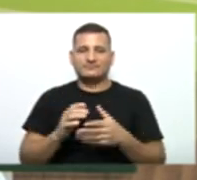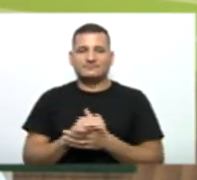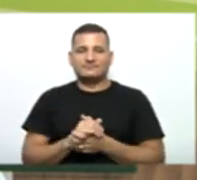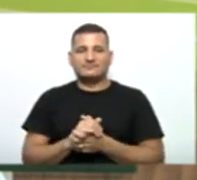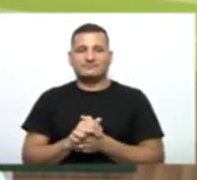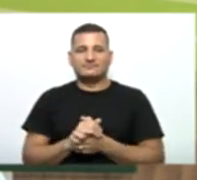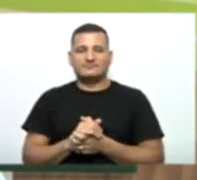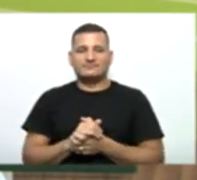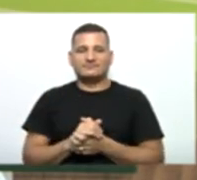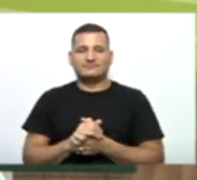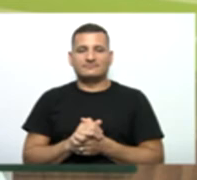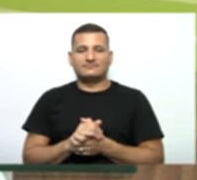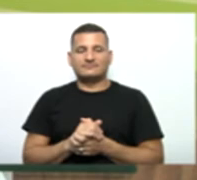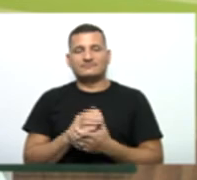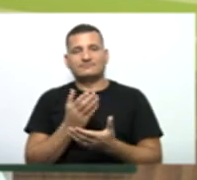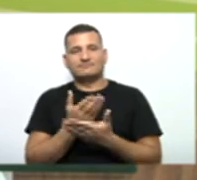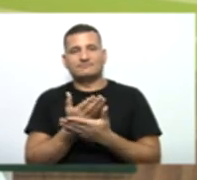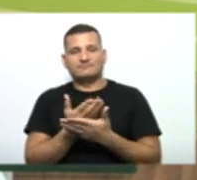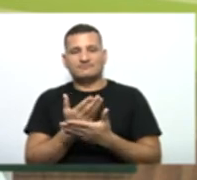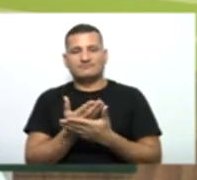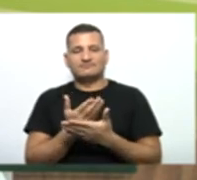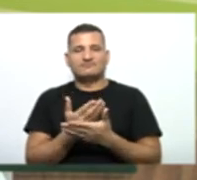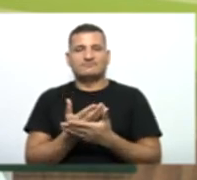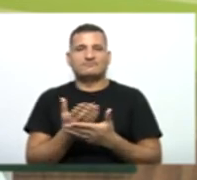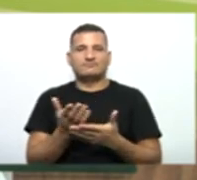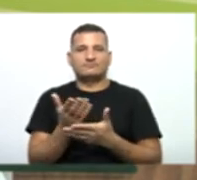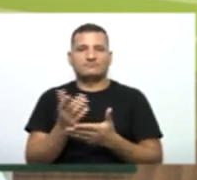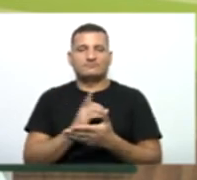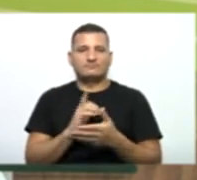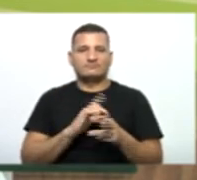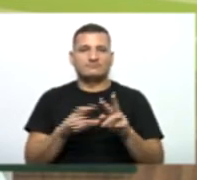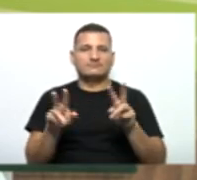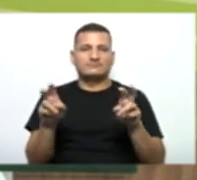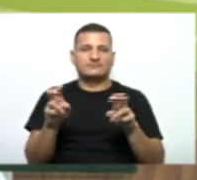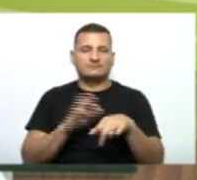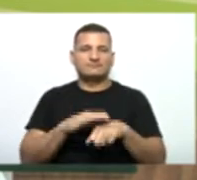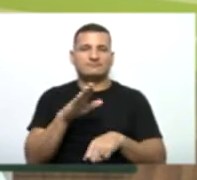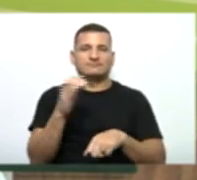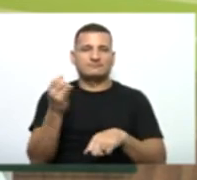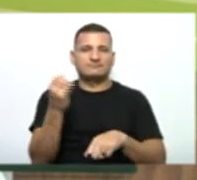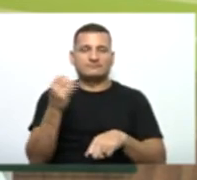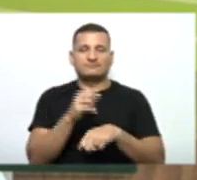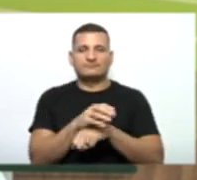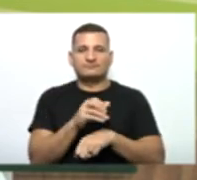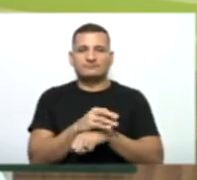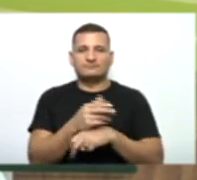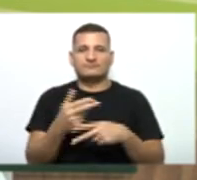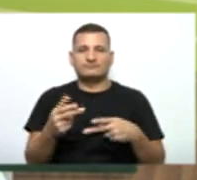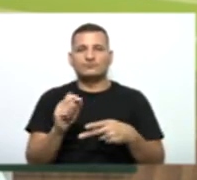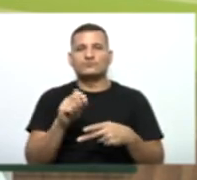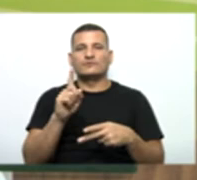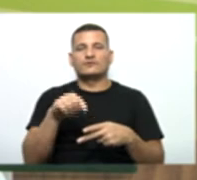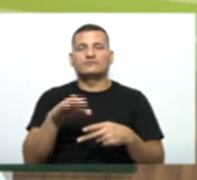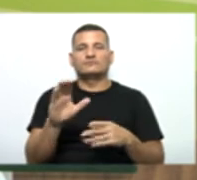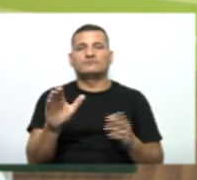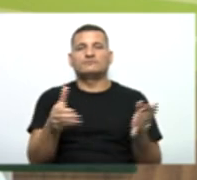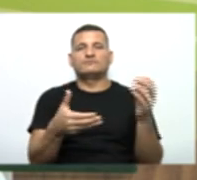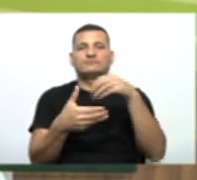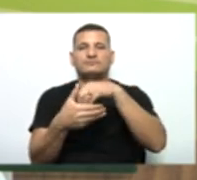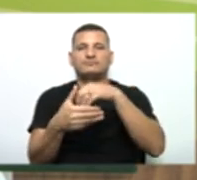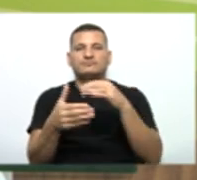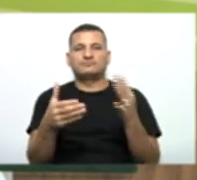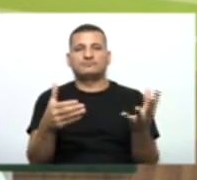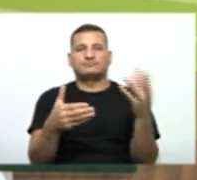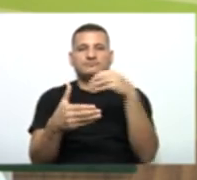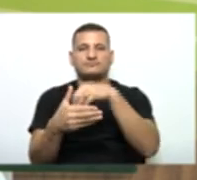aula com um tópico aí que é um dos mais importantes da orientação a objeto, que é o encapsulamento.